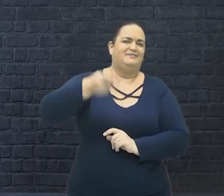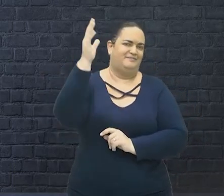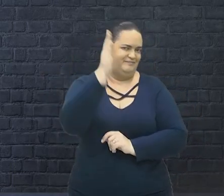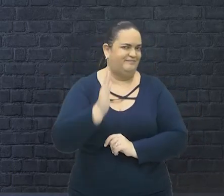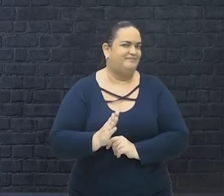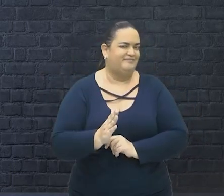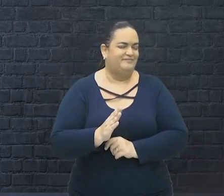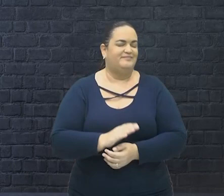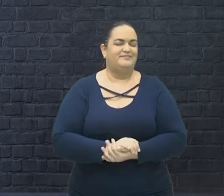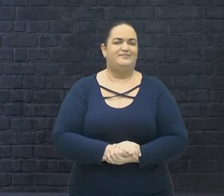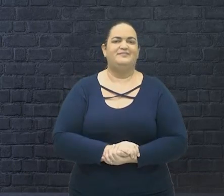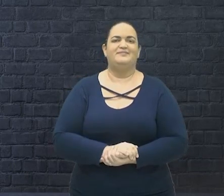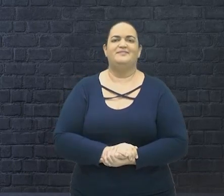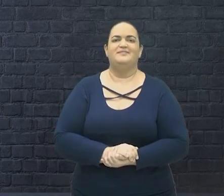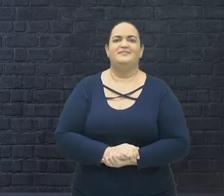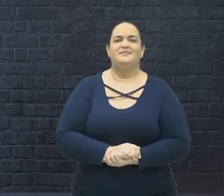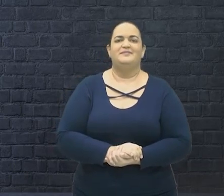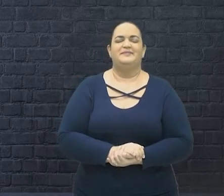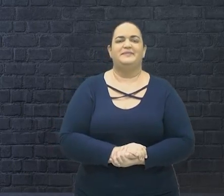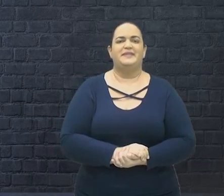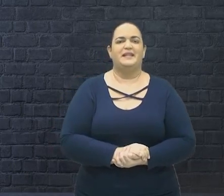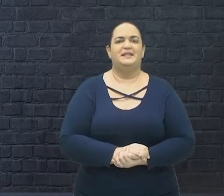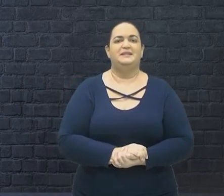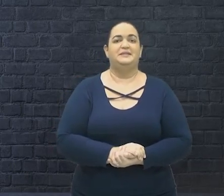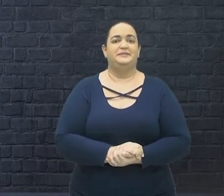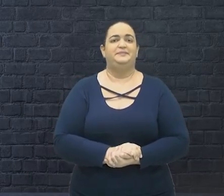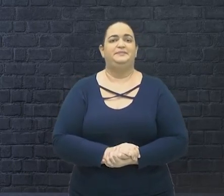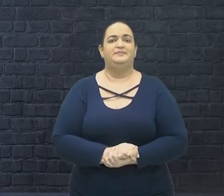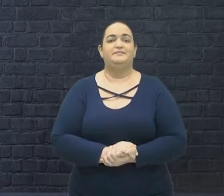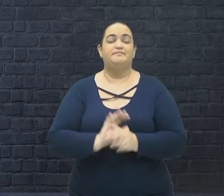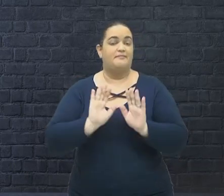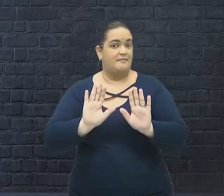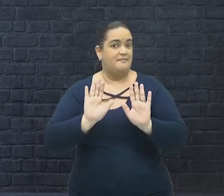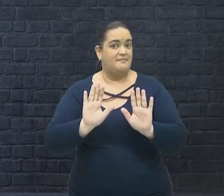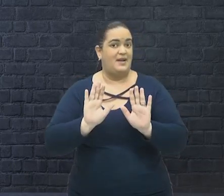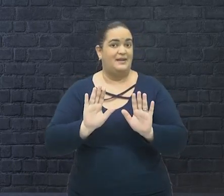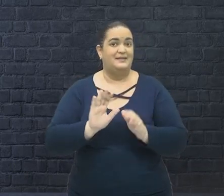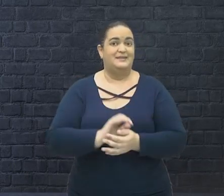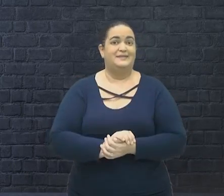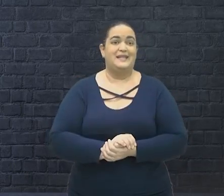e da arte brasileira. No entanto, infelizmente,